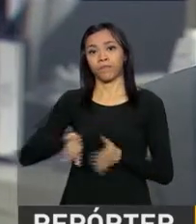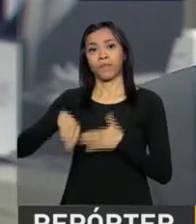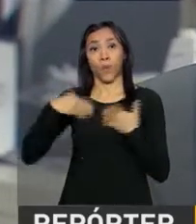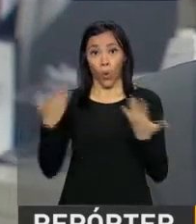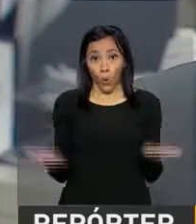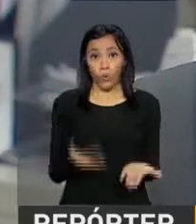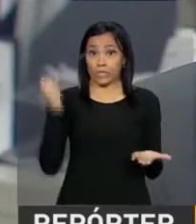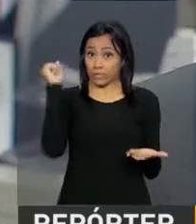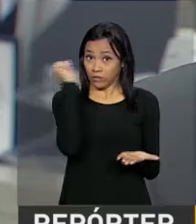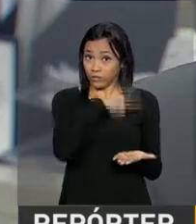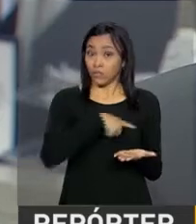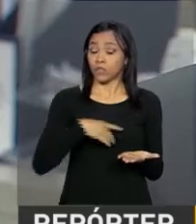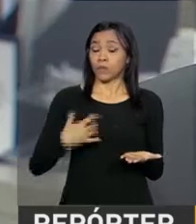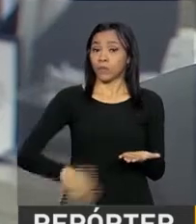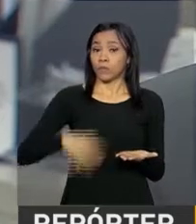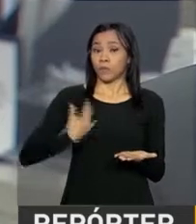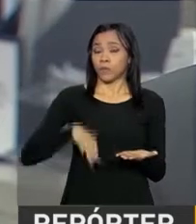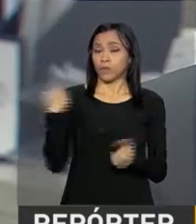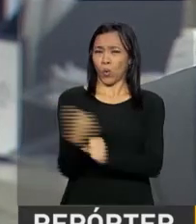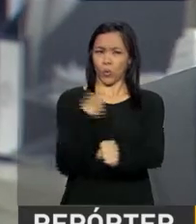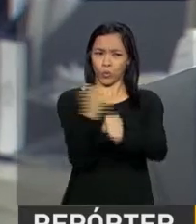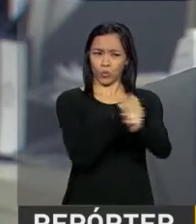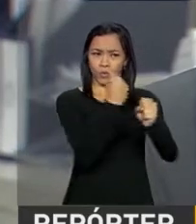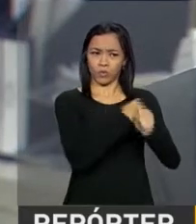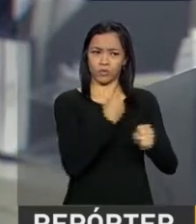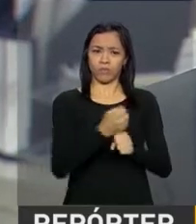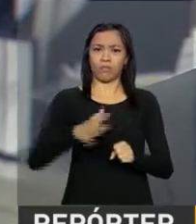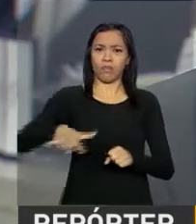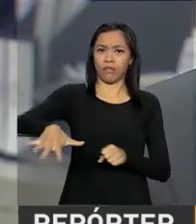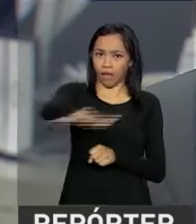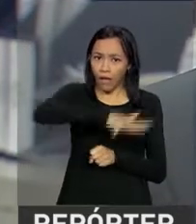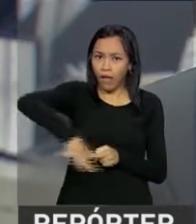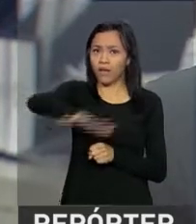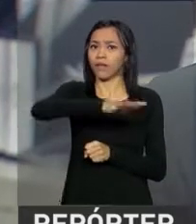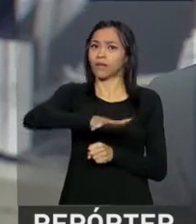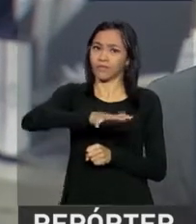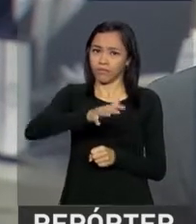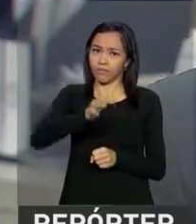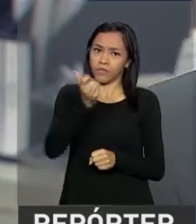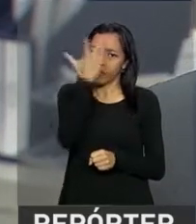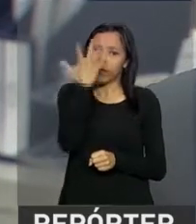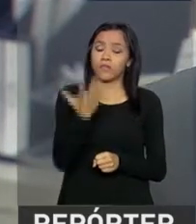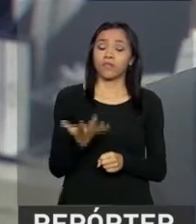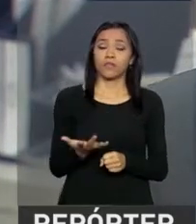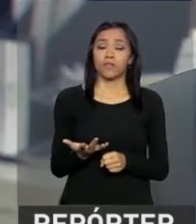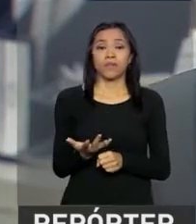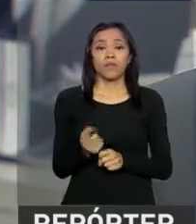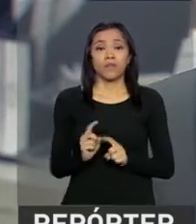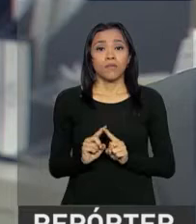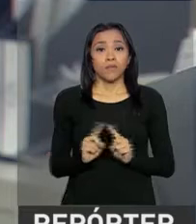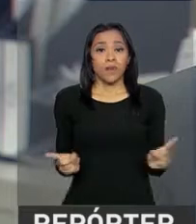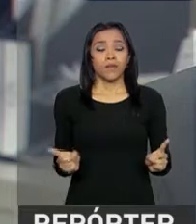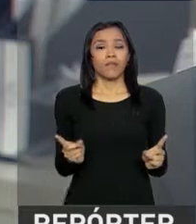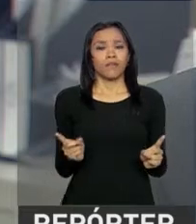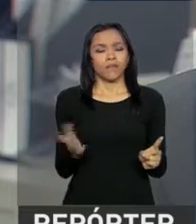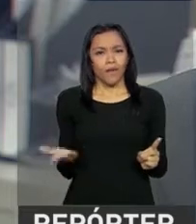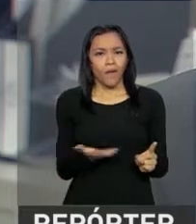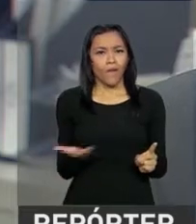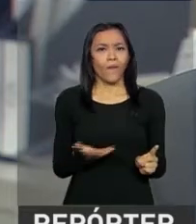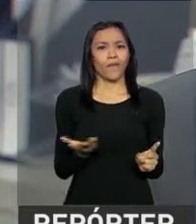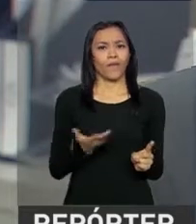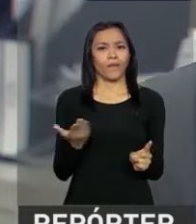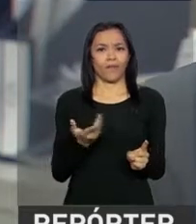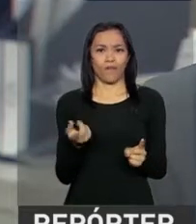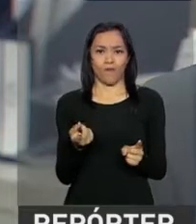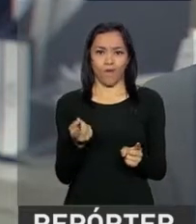né? E o setor de construção não é diferente dos demais. Mas o que a gente acredita, principalmente com a retomada das concessões do